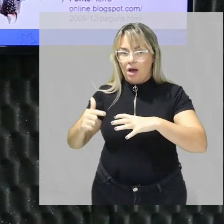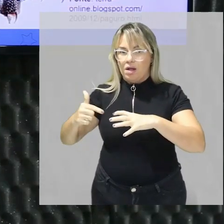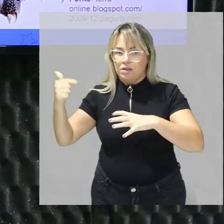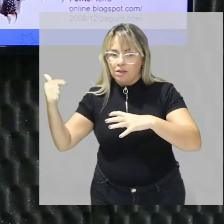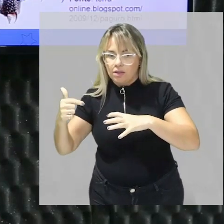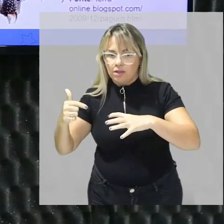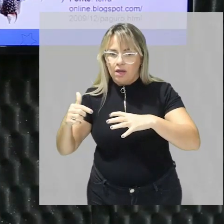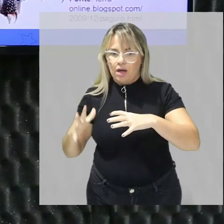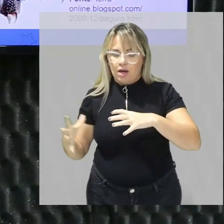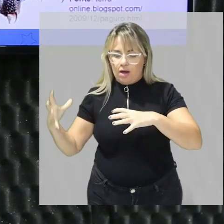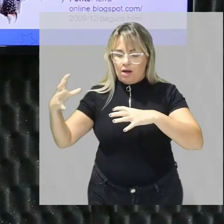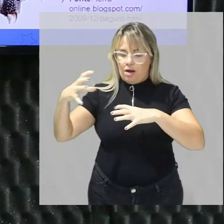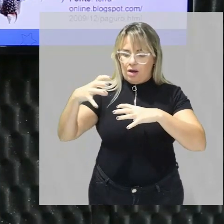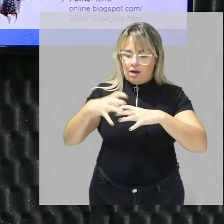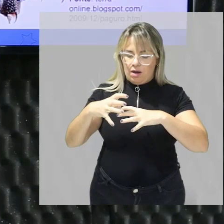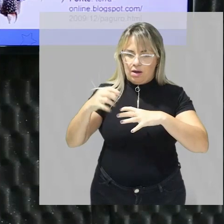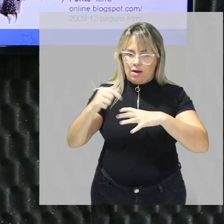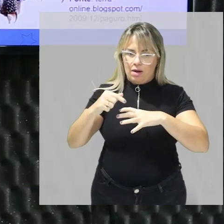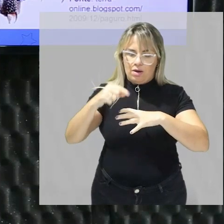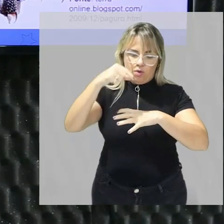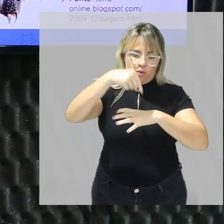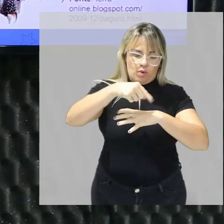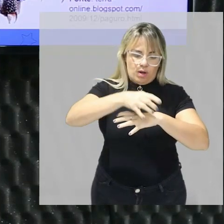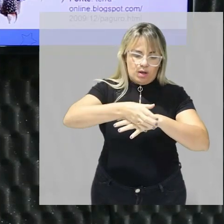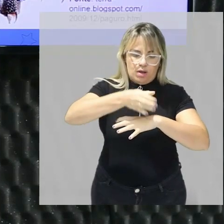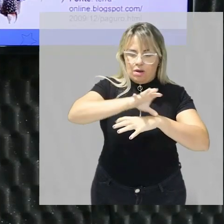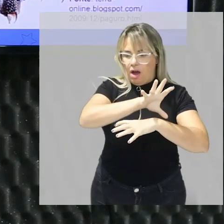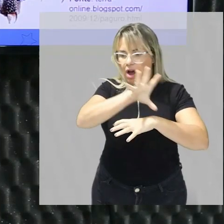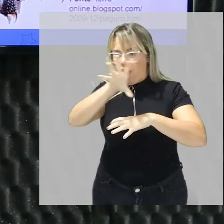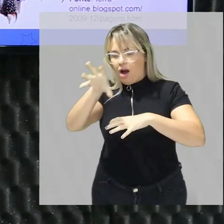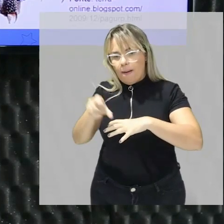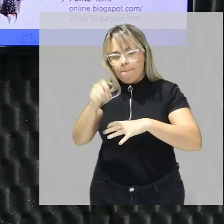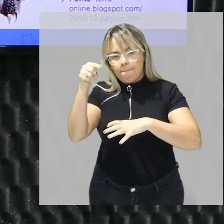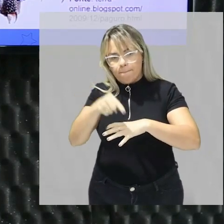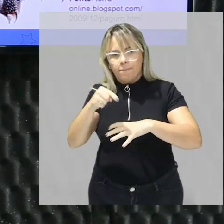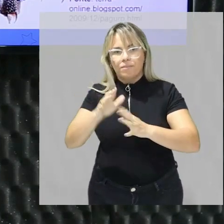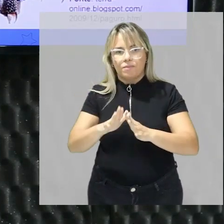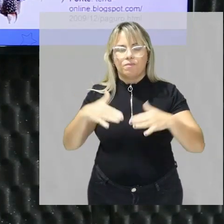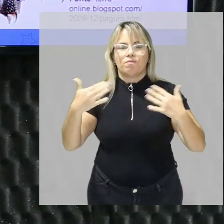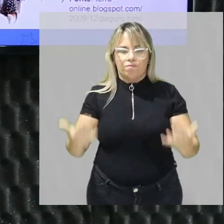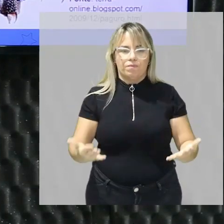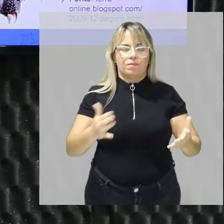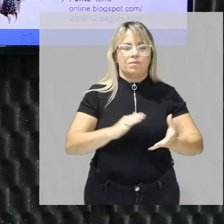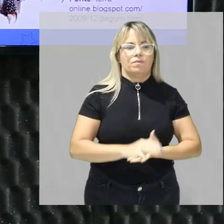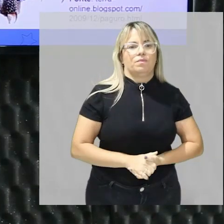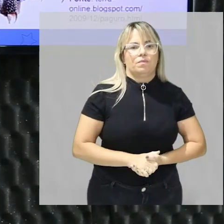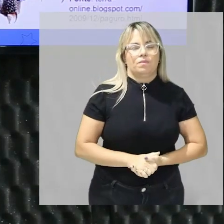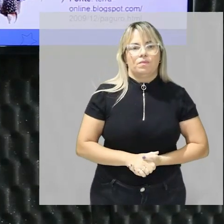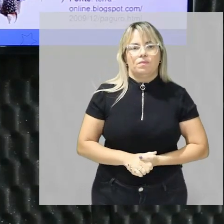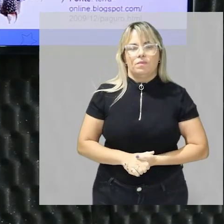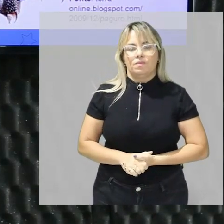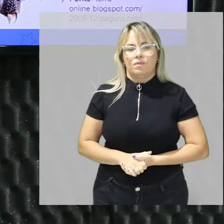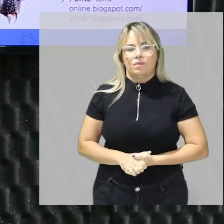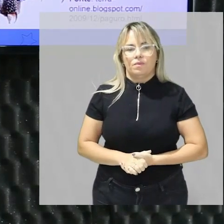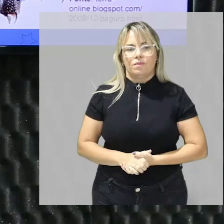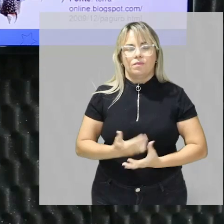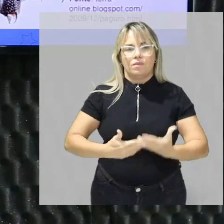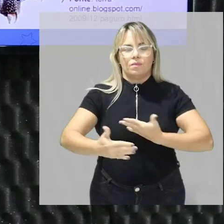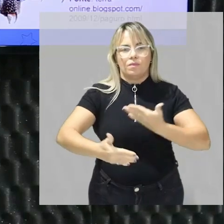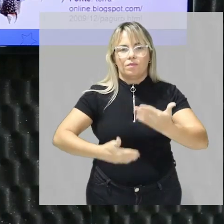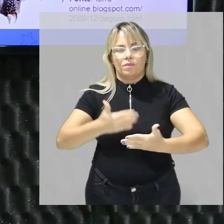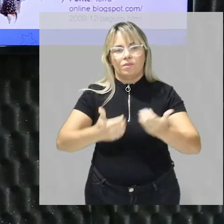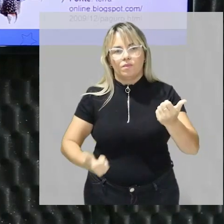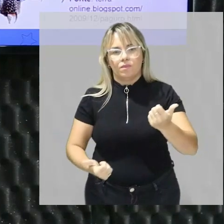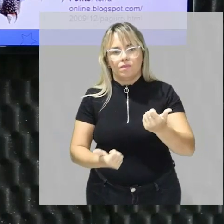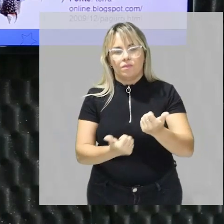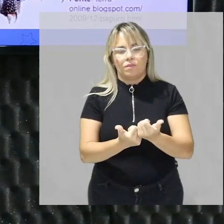pode capturar esse provável predador. E aí vai servir de alimento para ela. Então, é uma relação de